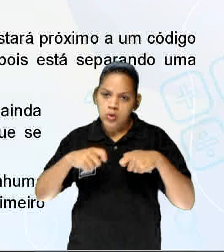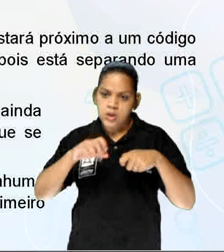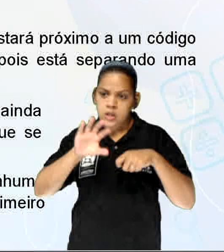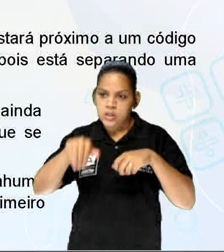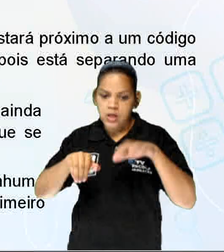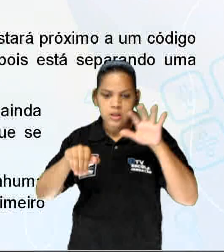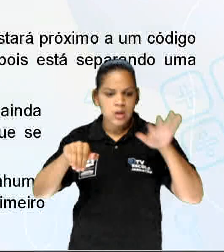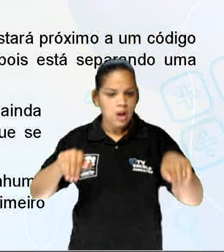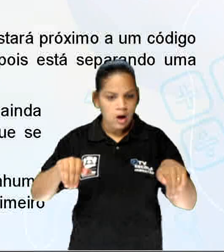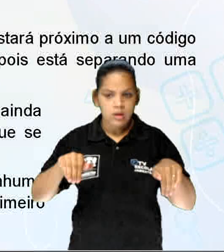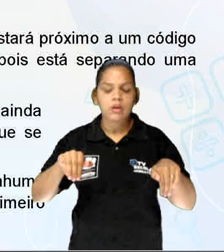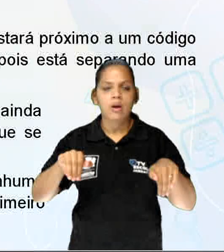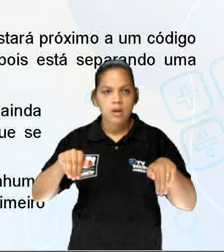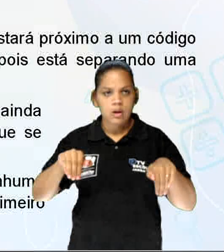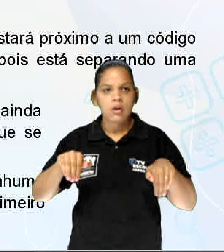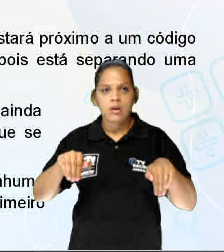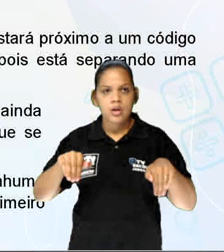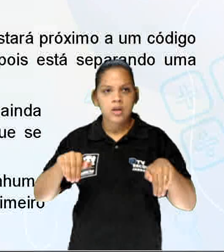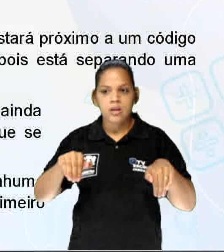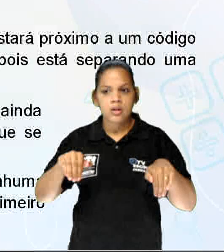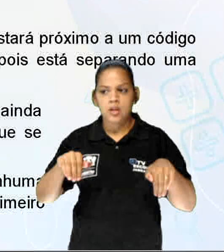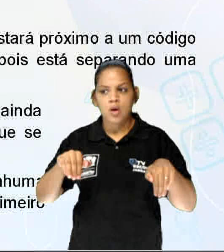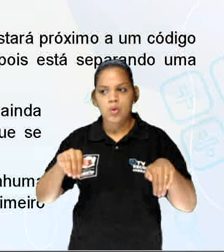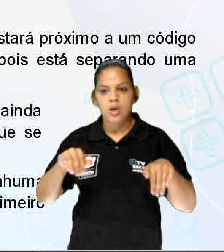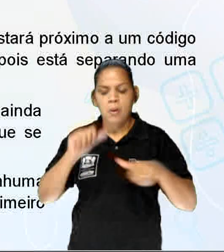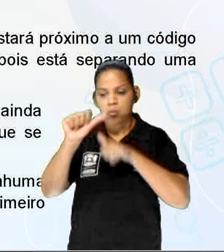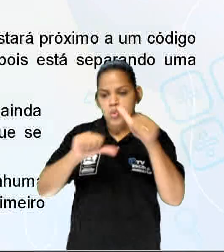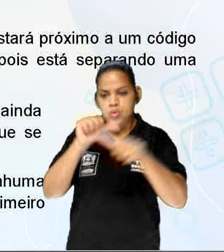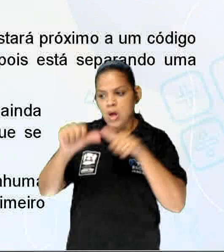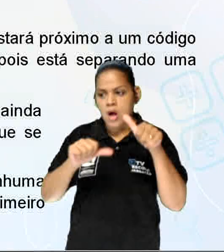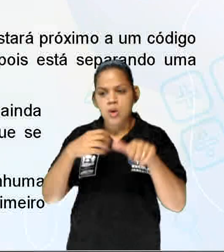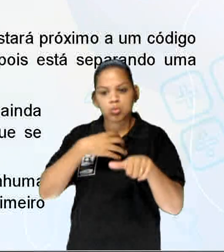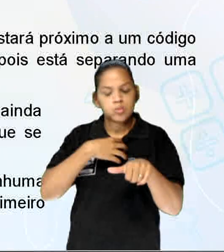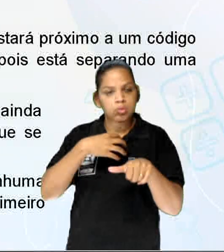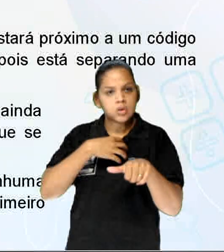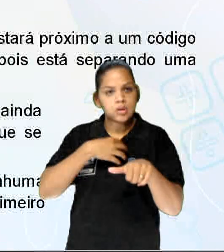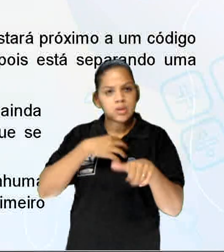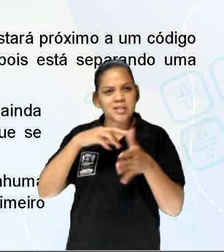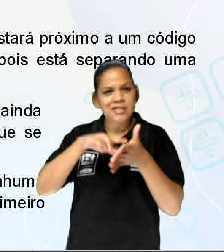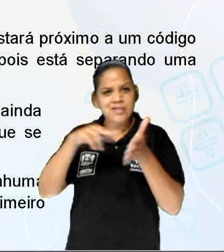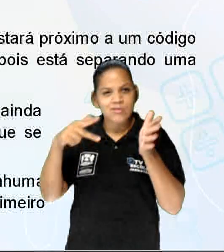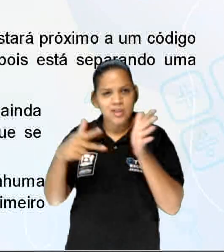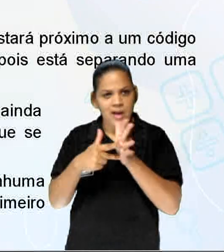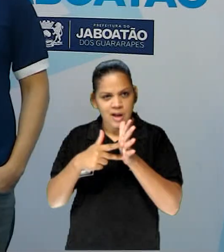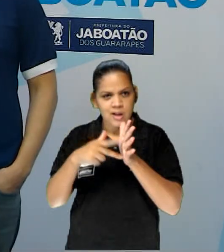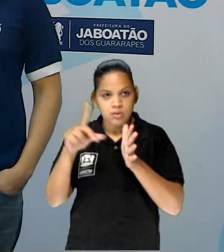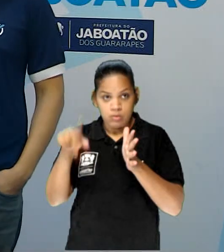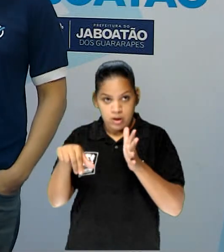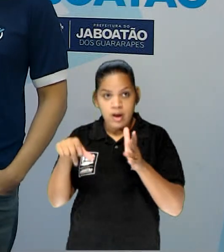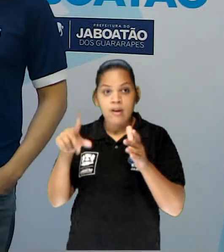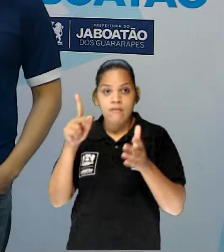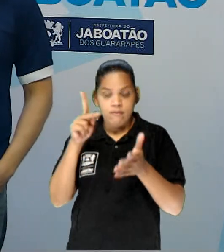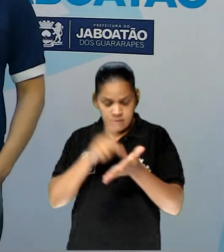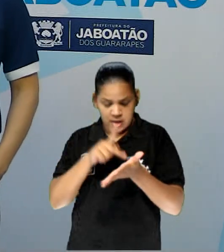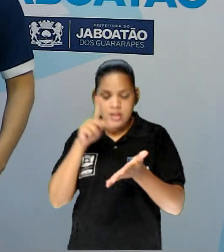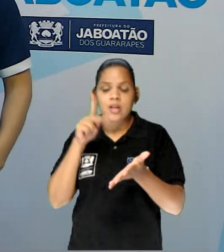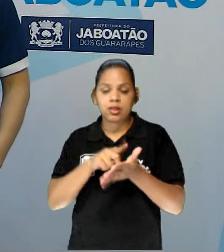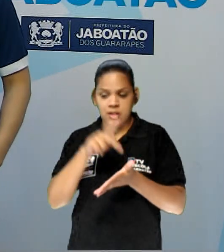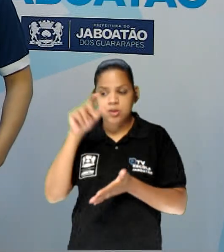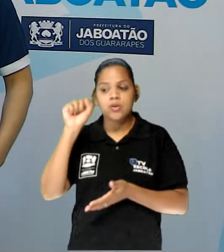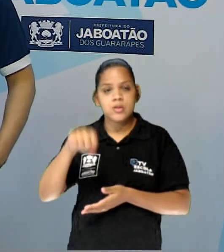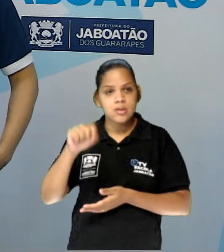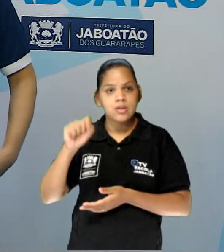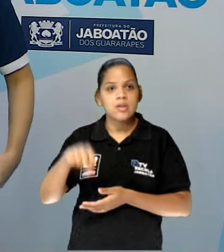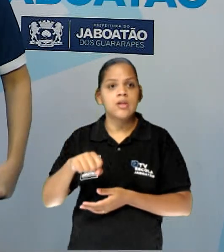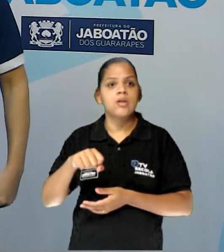nenhum prejuízo semântico ao período. Esse item é verdadeiro, pessoal. Se eu digo o código com 15